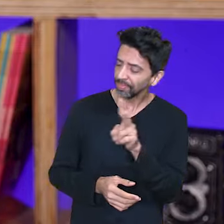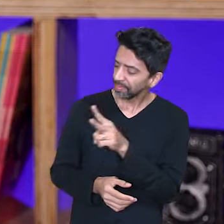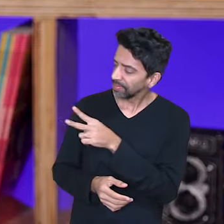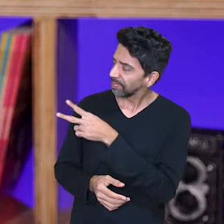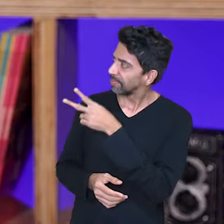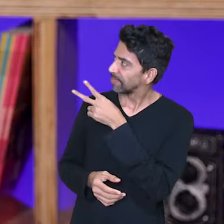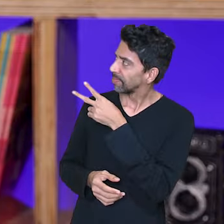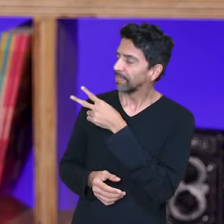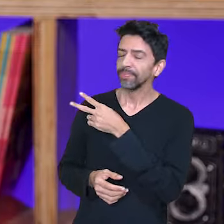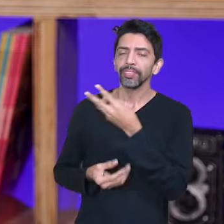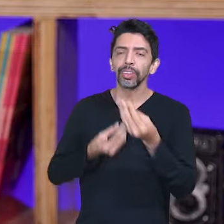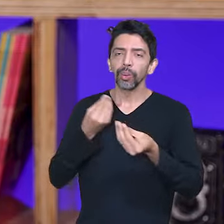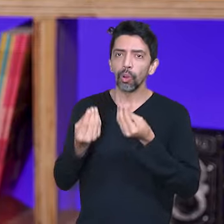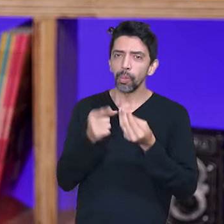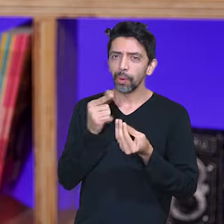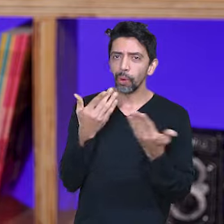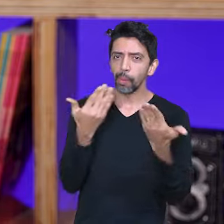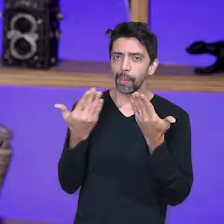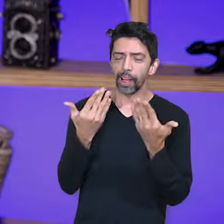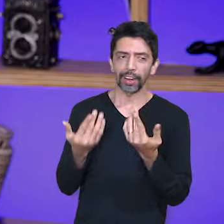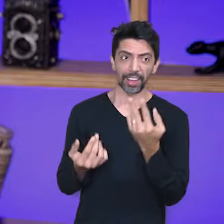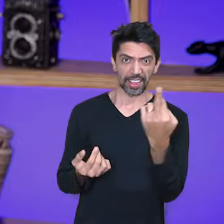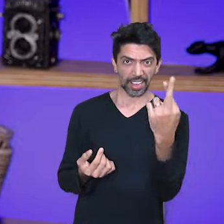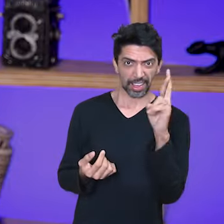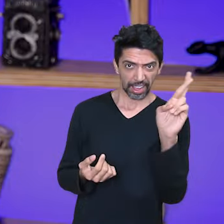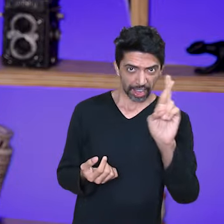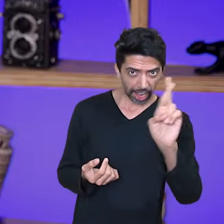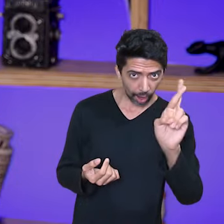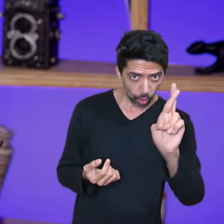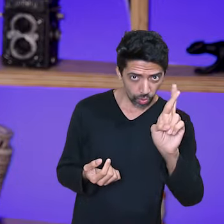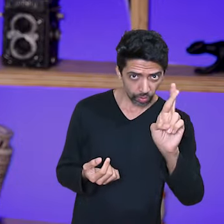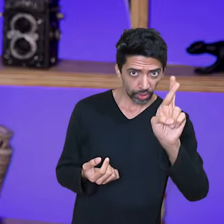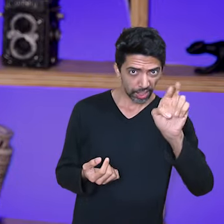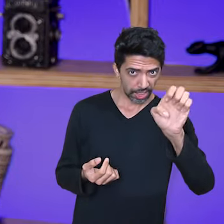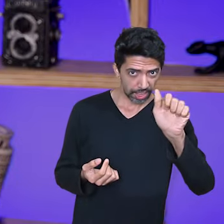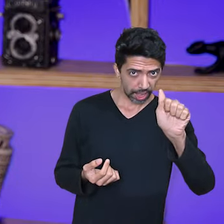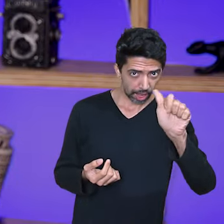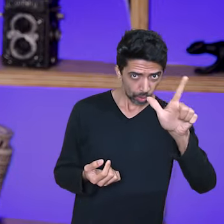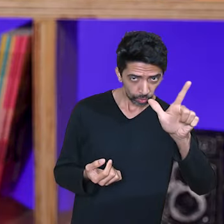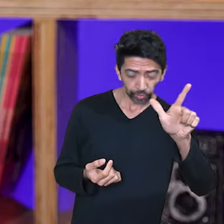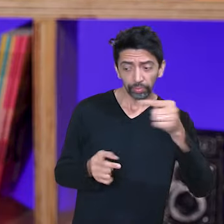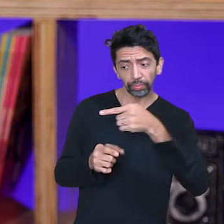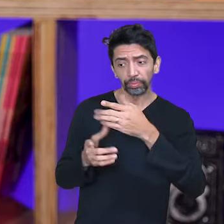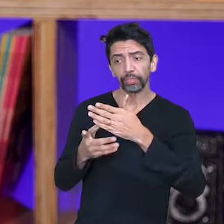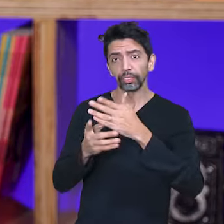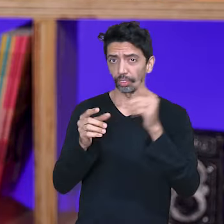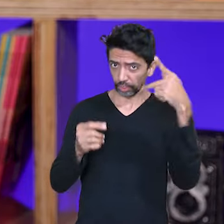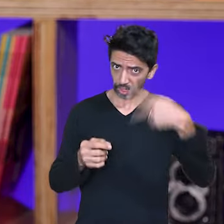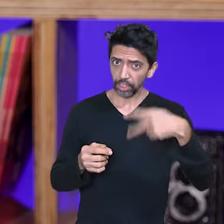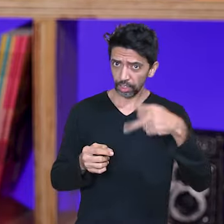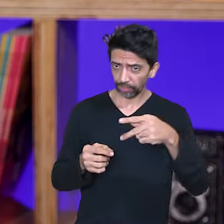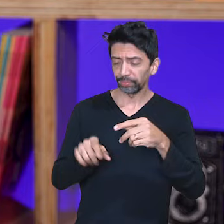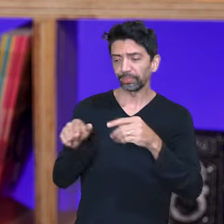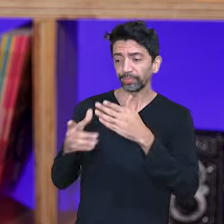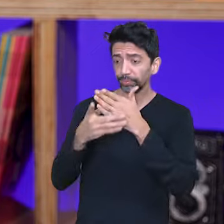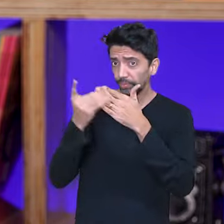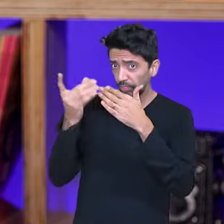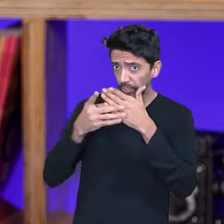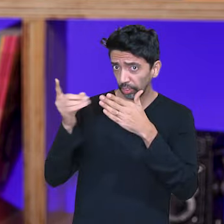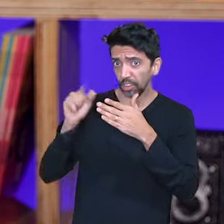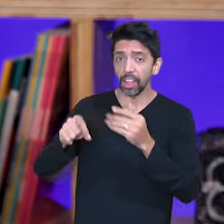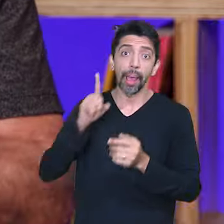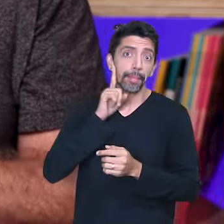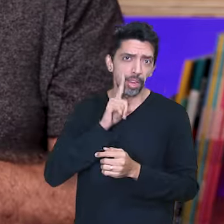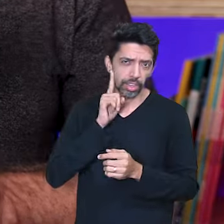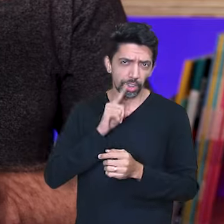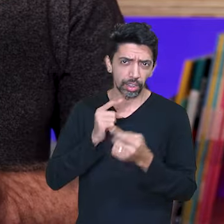relação do real, que é a moeda brasileira, em relação ao dólar, que é uma moeda americana mundialmente já respeitada. Olha